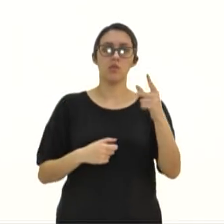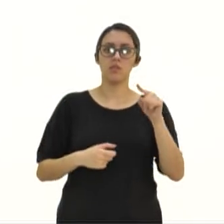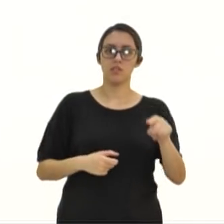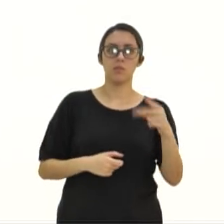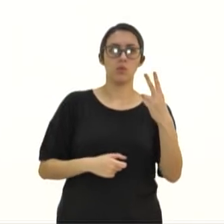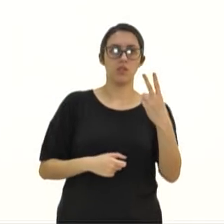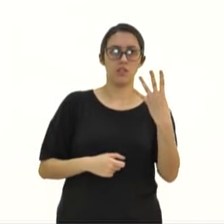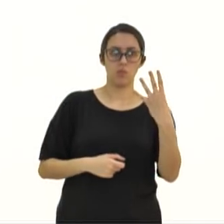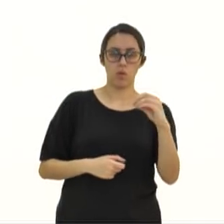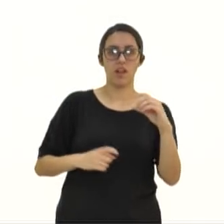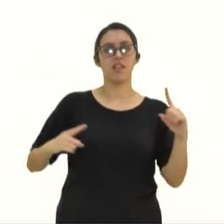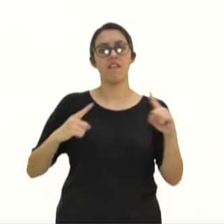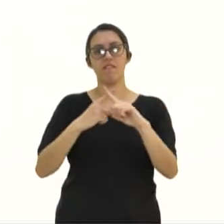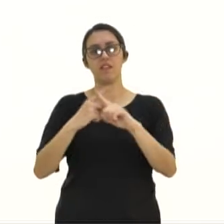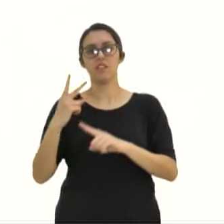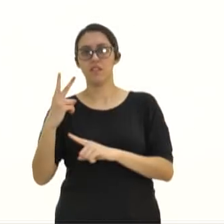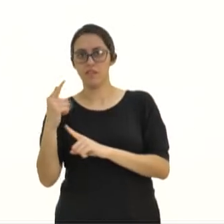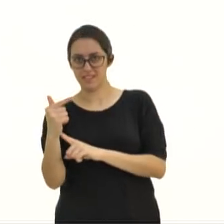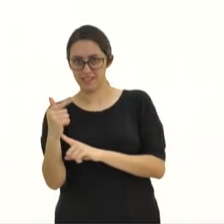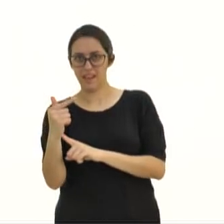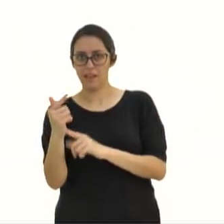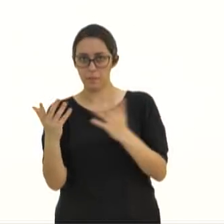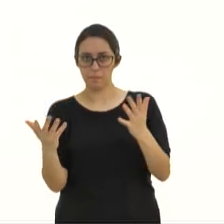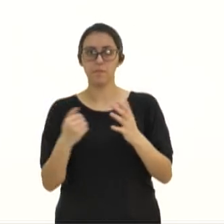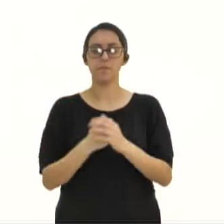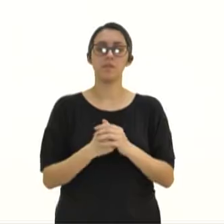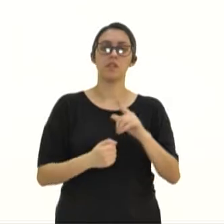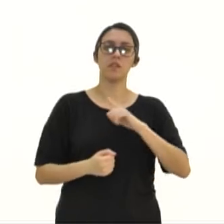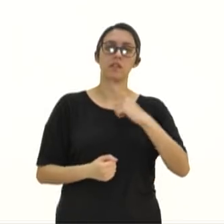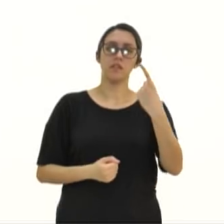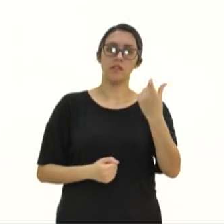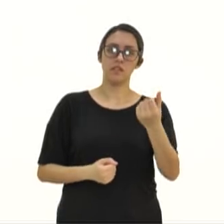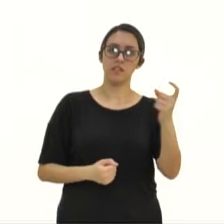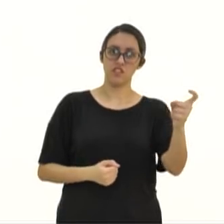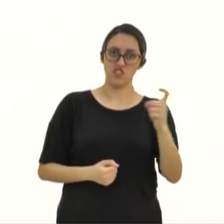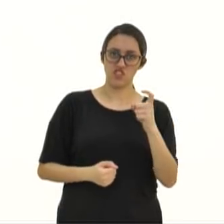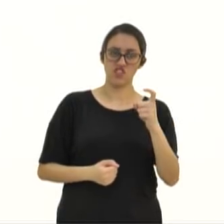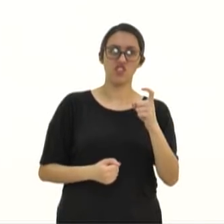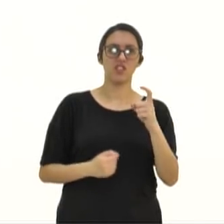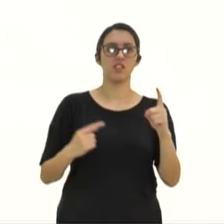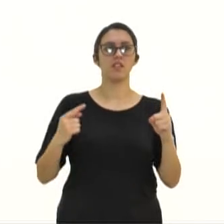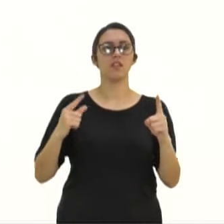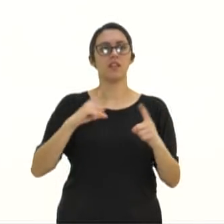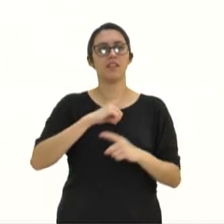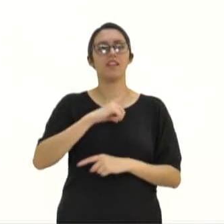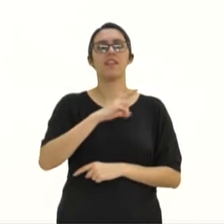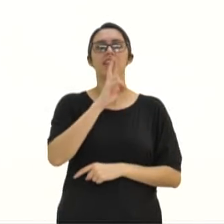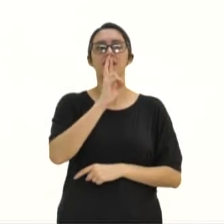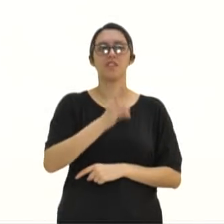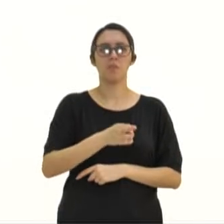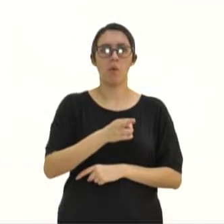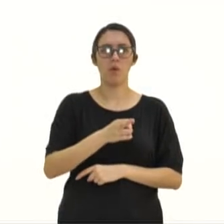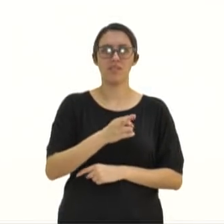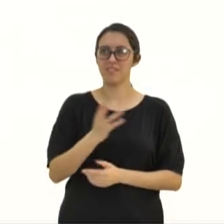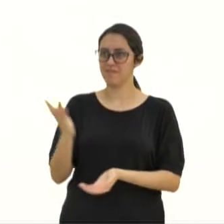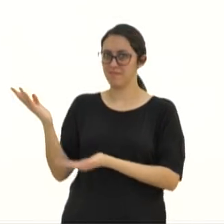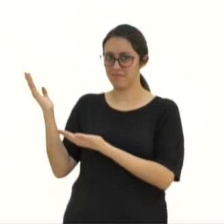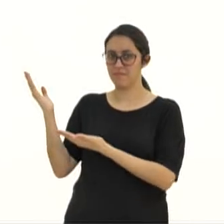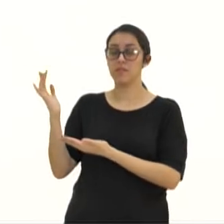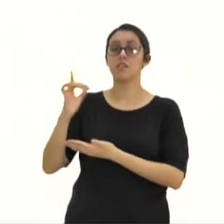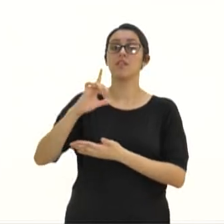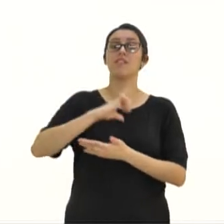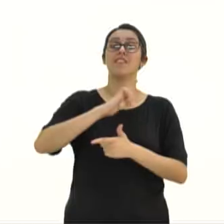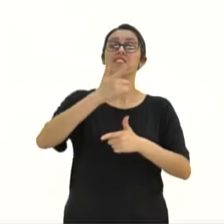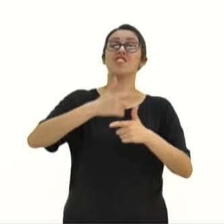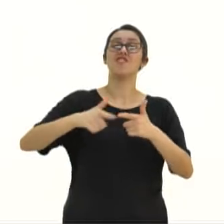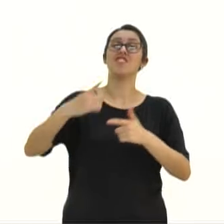27. Eu obtenho aquele valor. Então, 16x é igual a 60.480. E eu vou dividir por